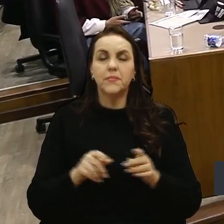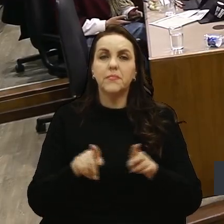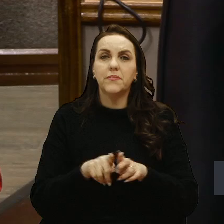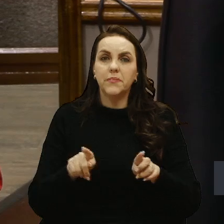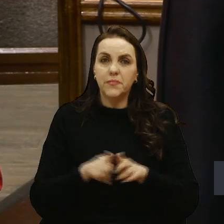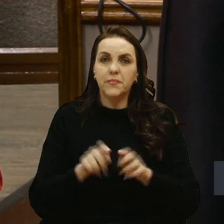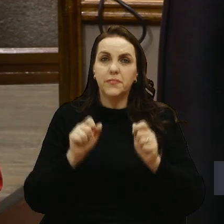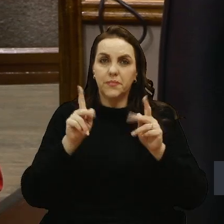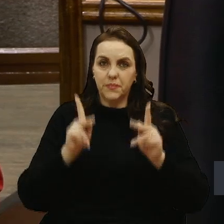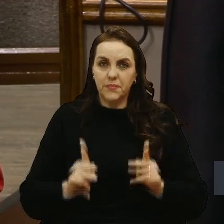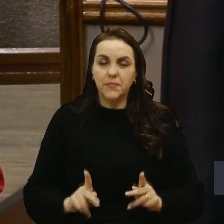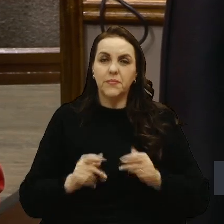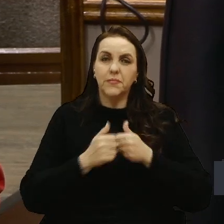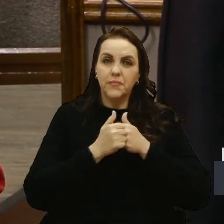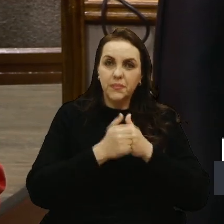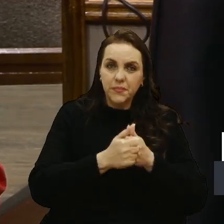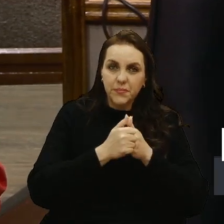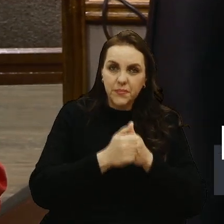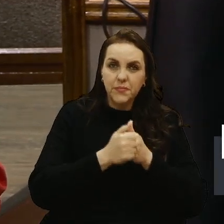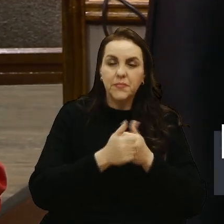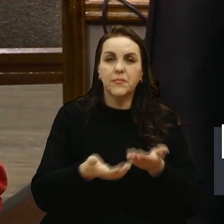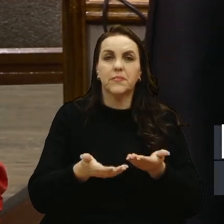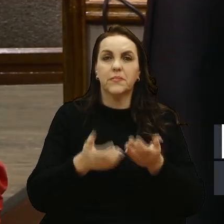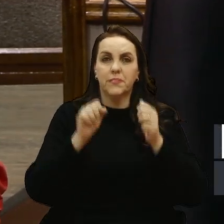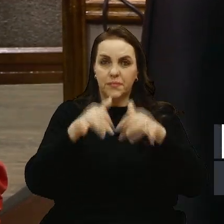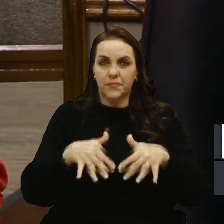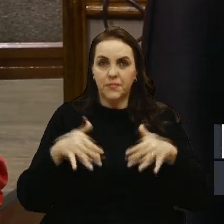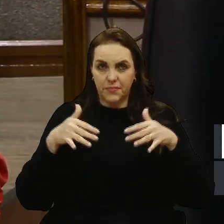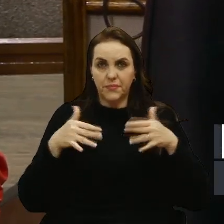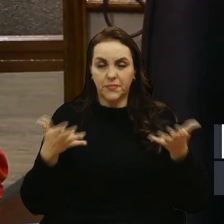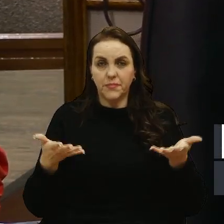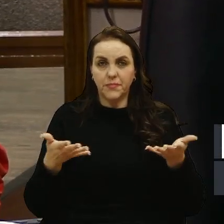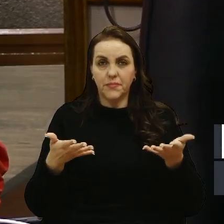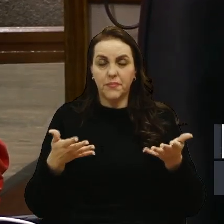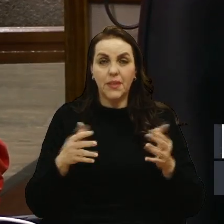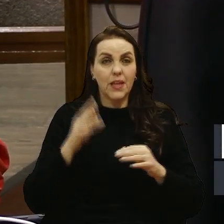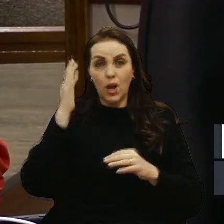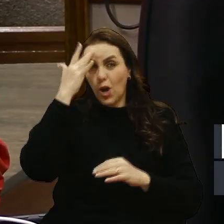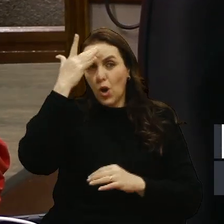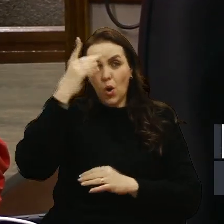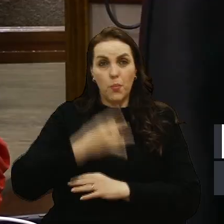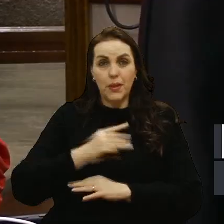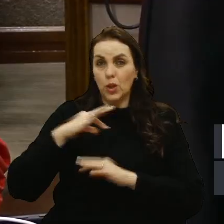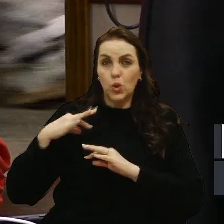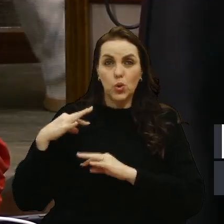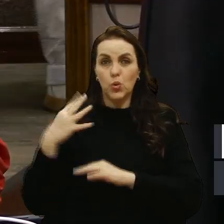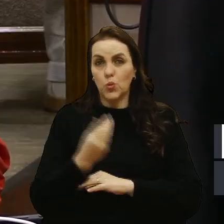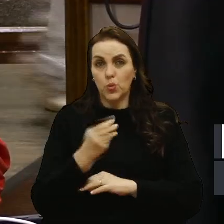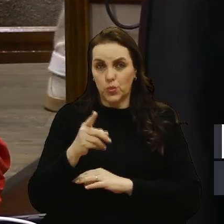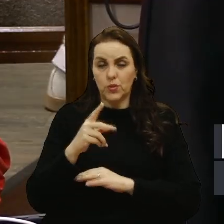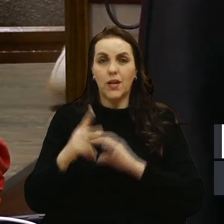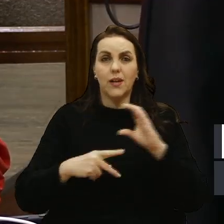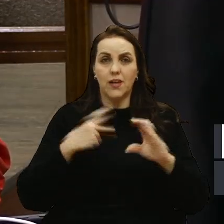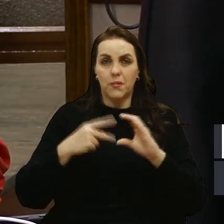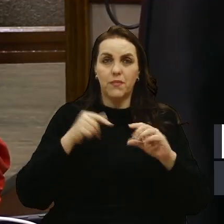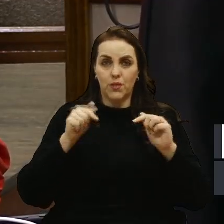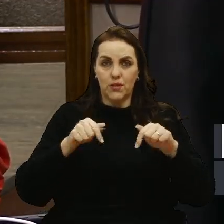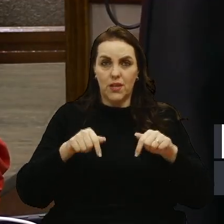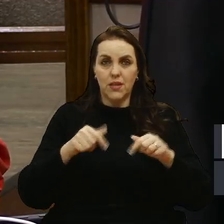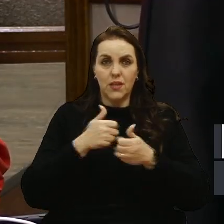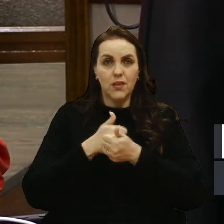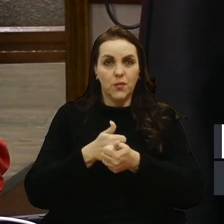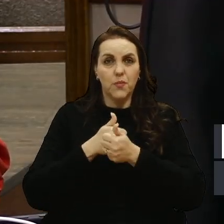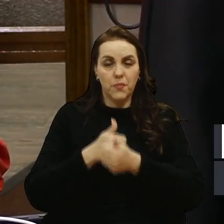aquelas pessoas que nos acompanham no parlamento, de entender que tudo isso foi um planejamento estratégico